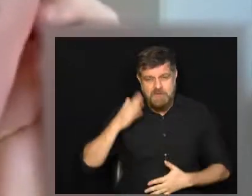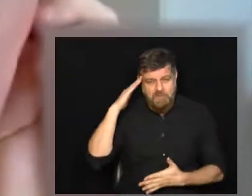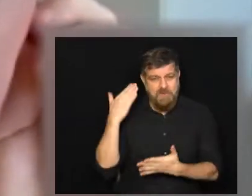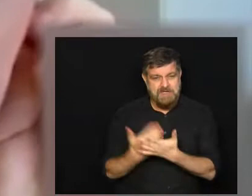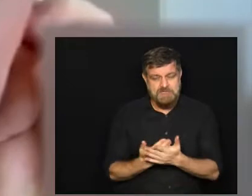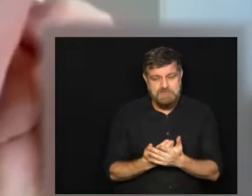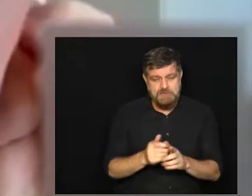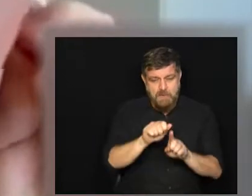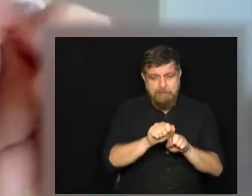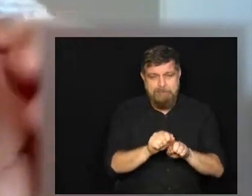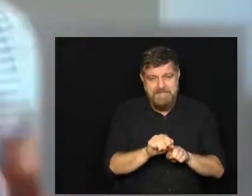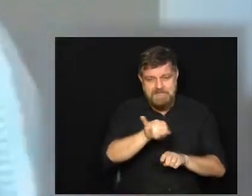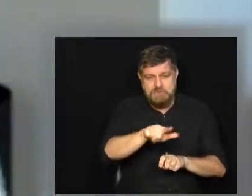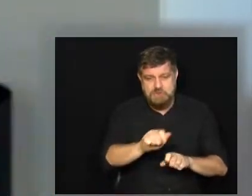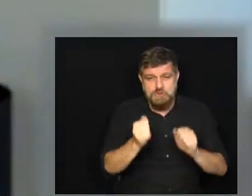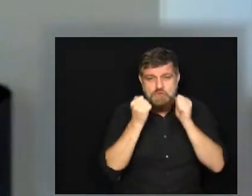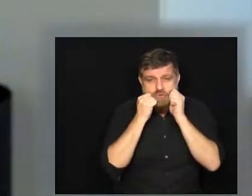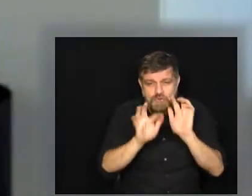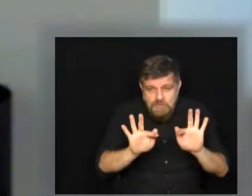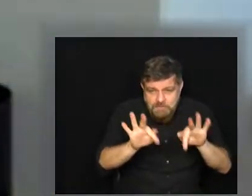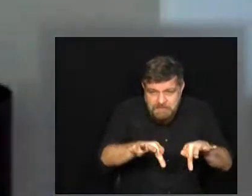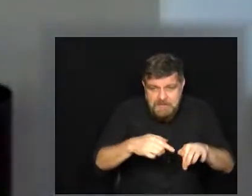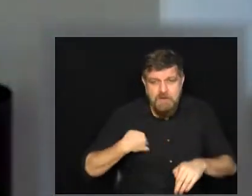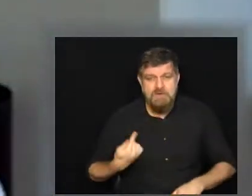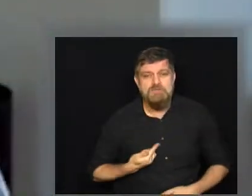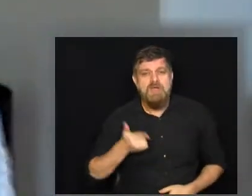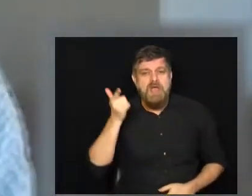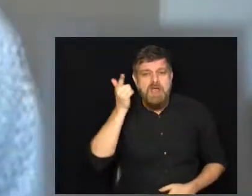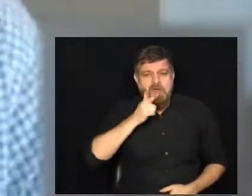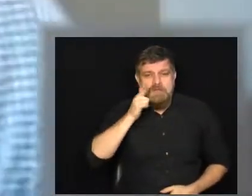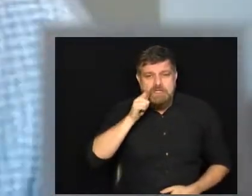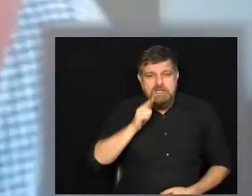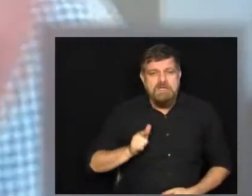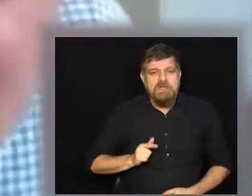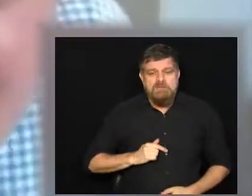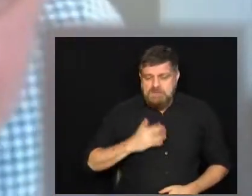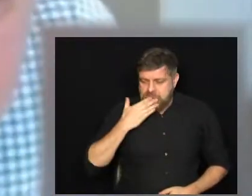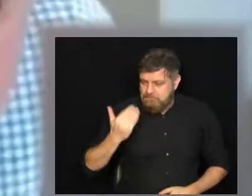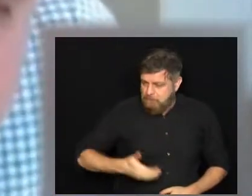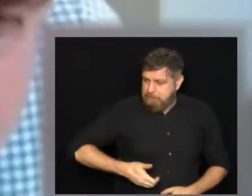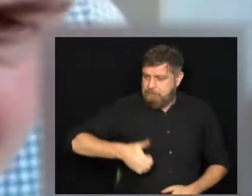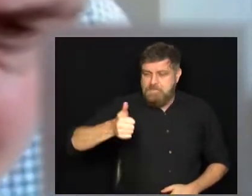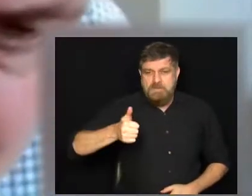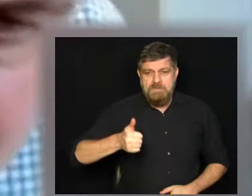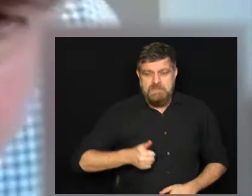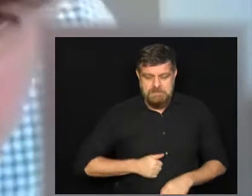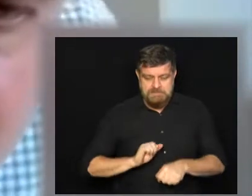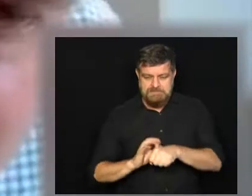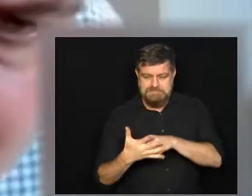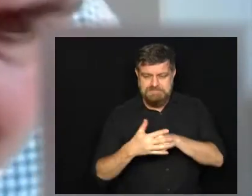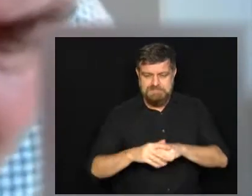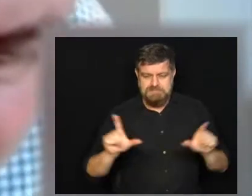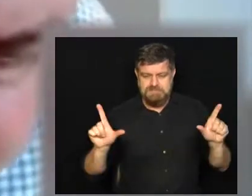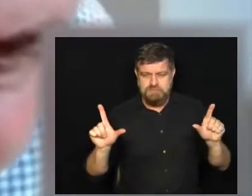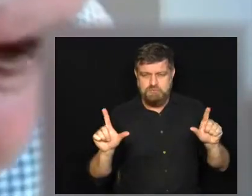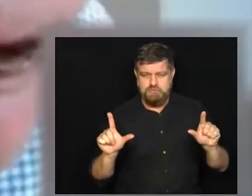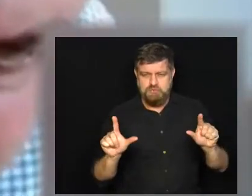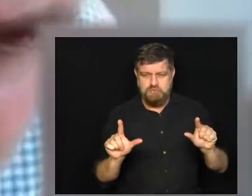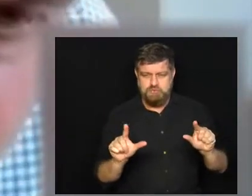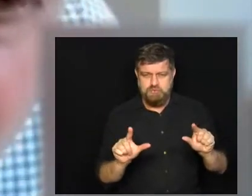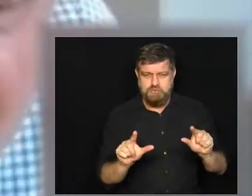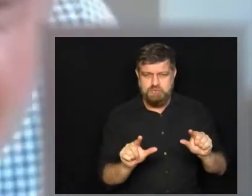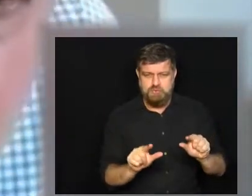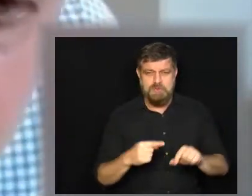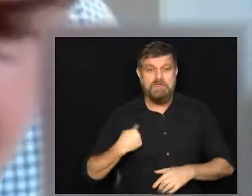julho nós vamos começar a sair de uma forma bastante consistente dessa pandemia